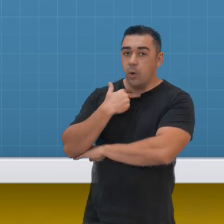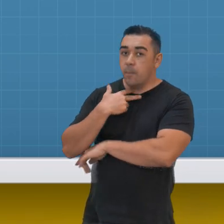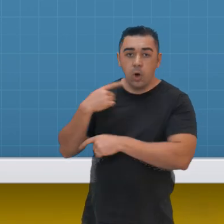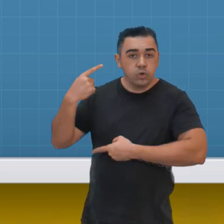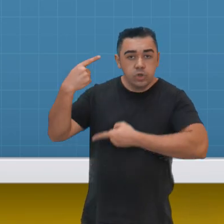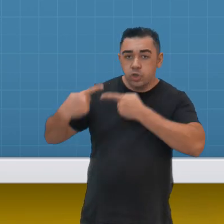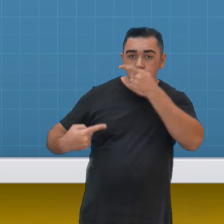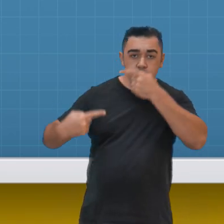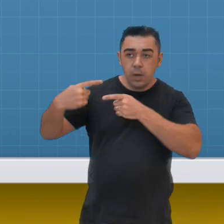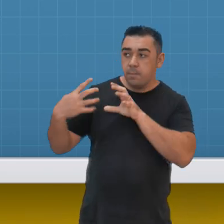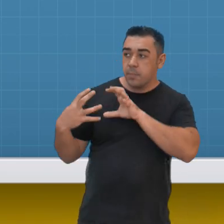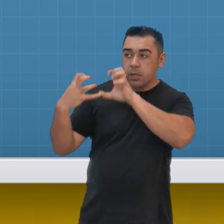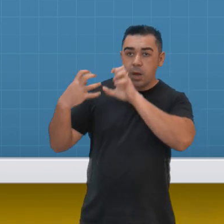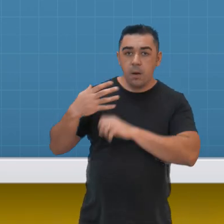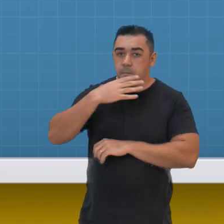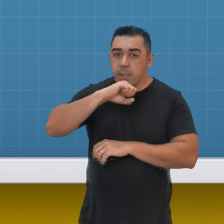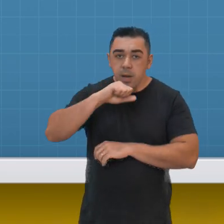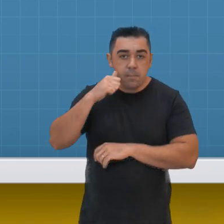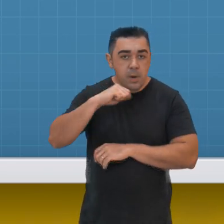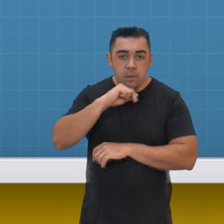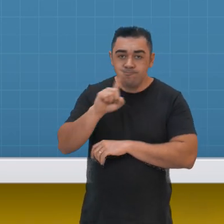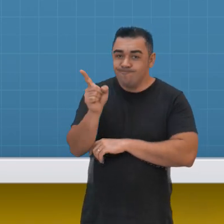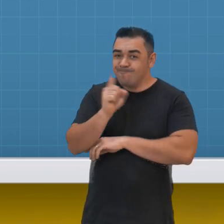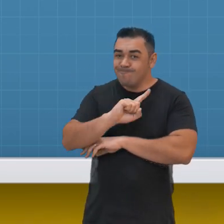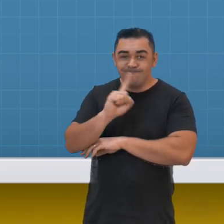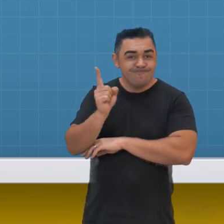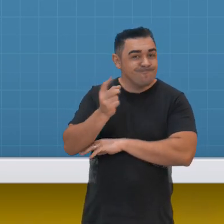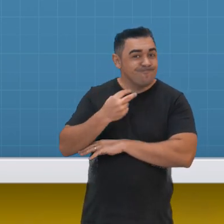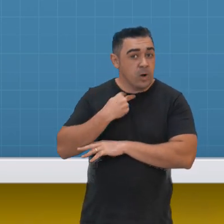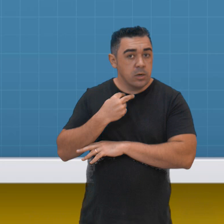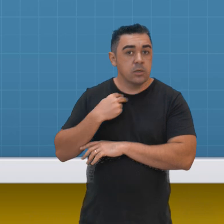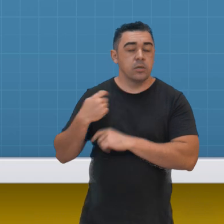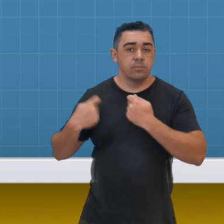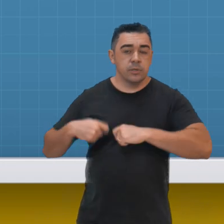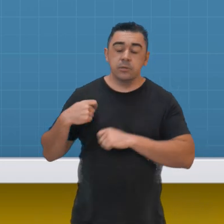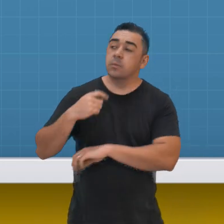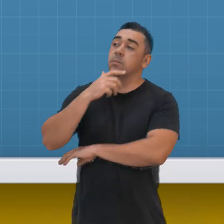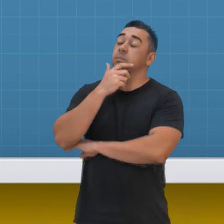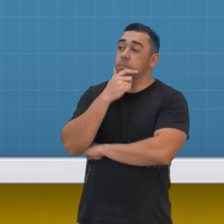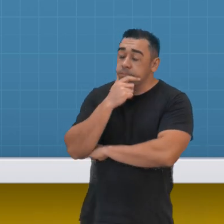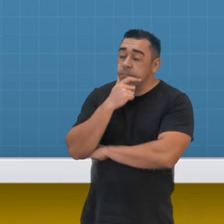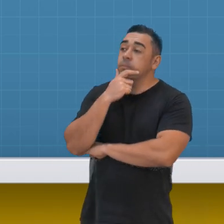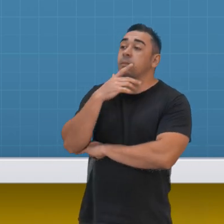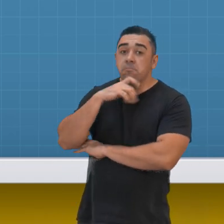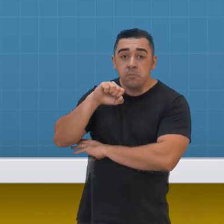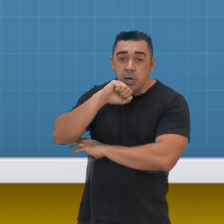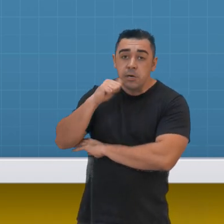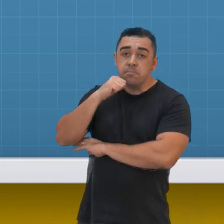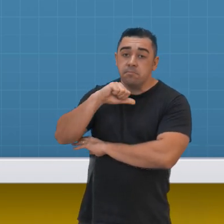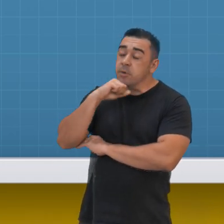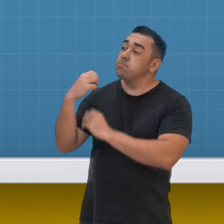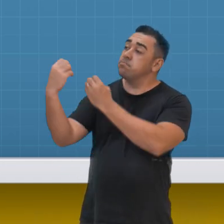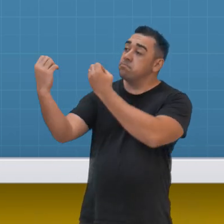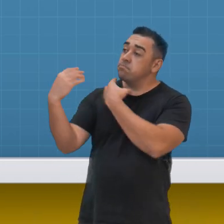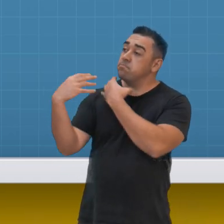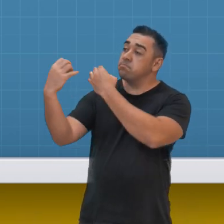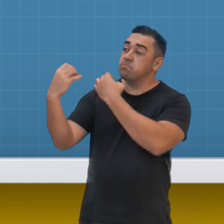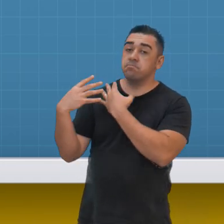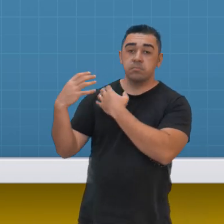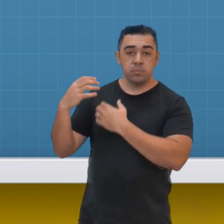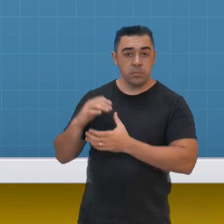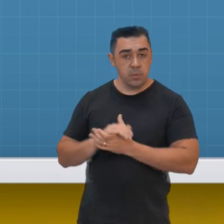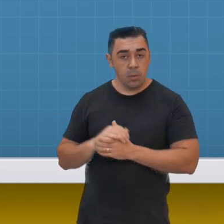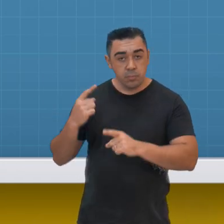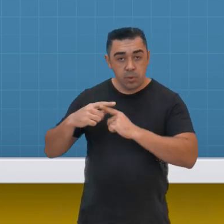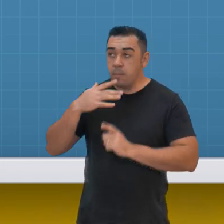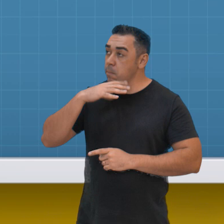discutir, brigar com eles? Não. Eu tenho que ouvir o que eles têm para me ensinar.